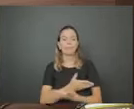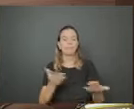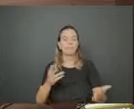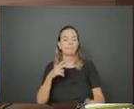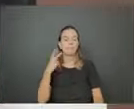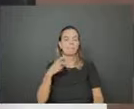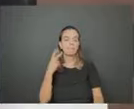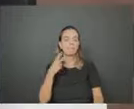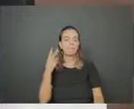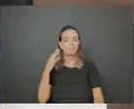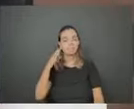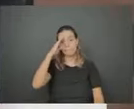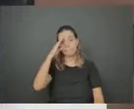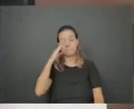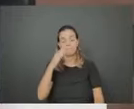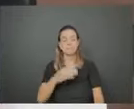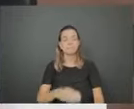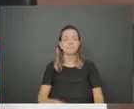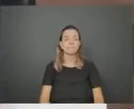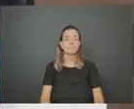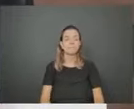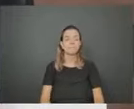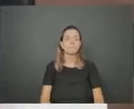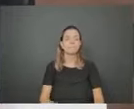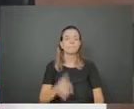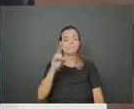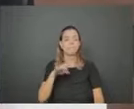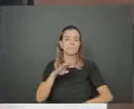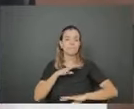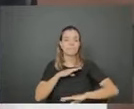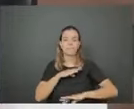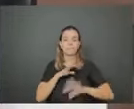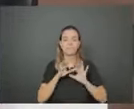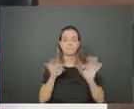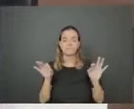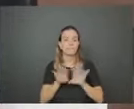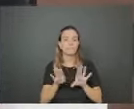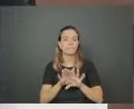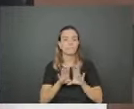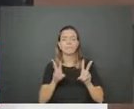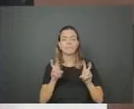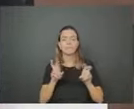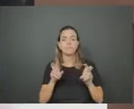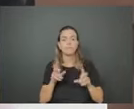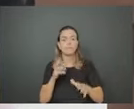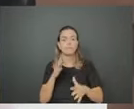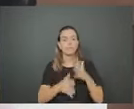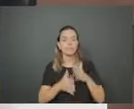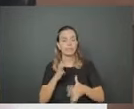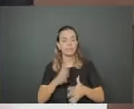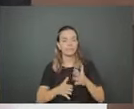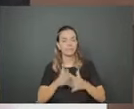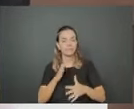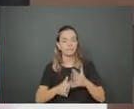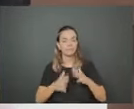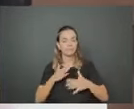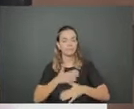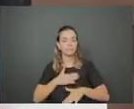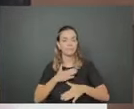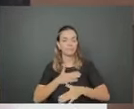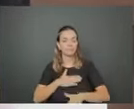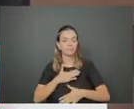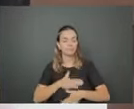aqui presentes. É uma questão bem simples também, relacionada à perturbação de sossego, mais direcionada ao Corpo de Bombeiros, acho que o